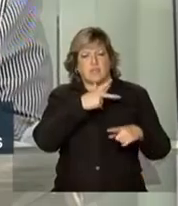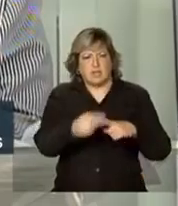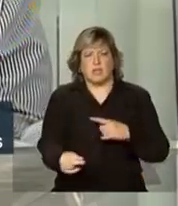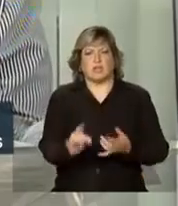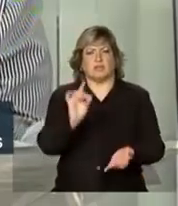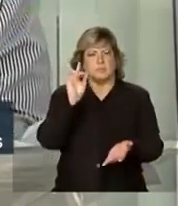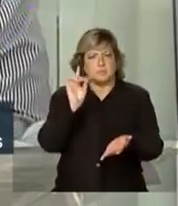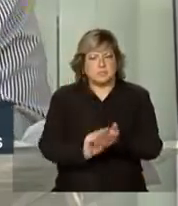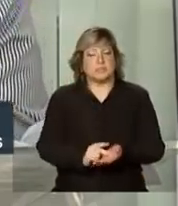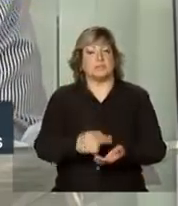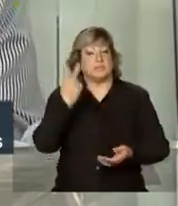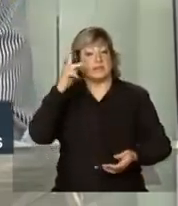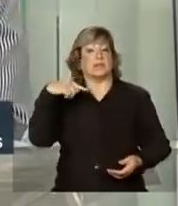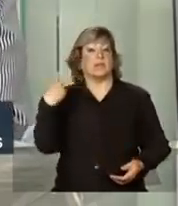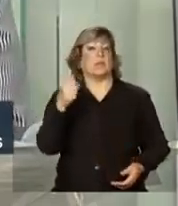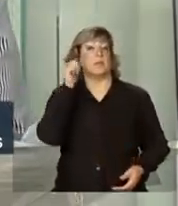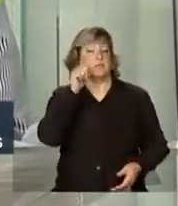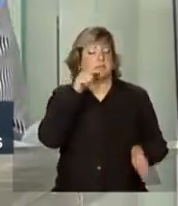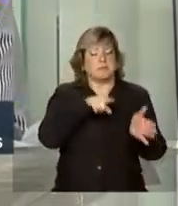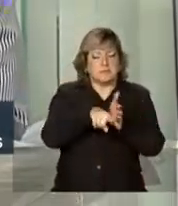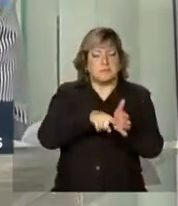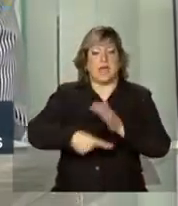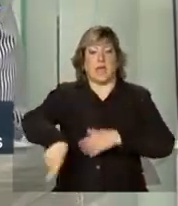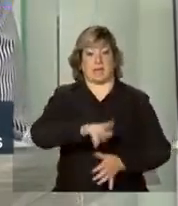efetivamente das pesquisadoras dessa